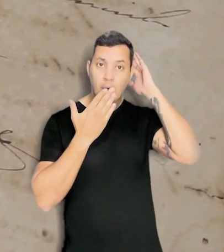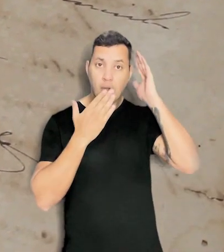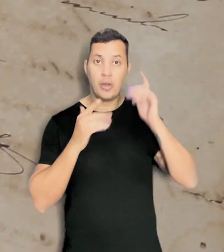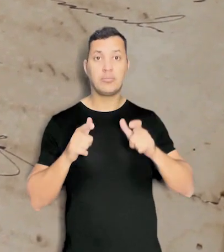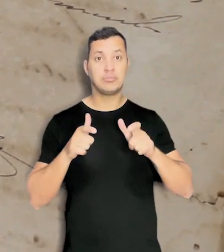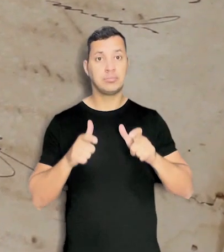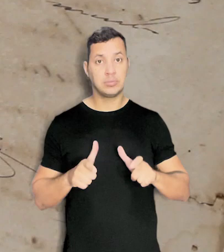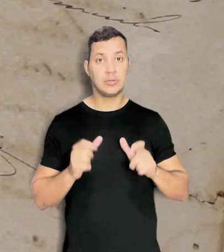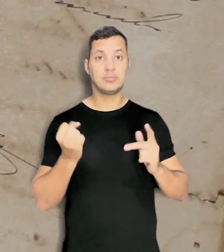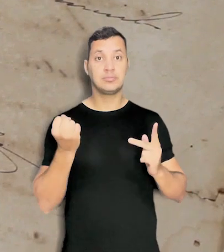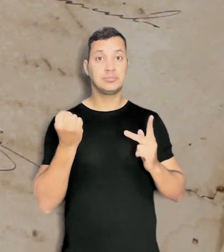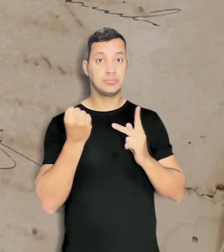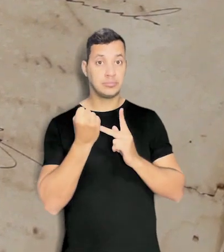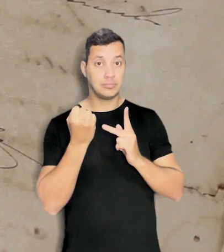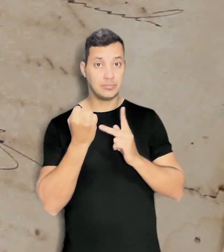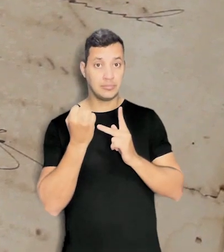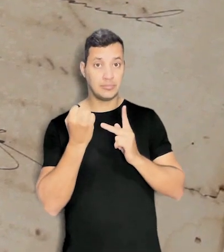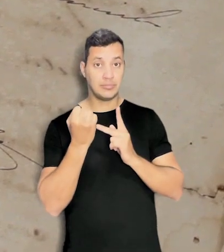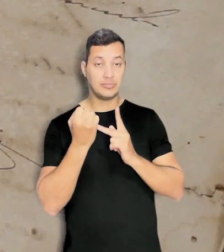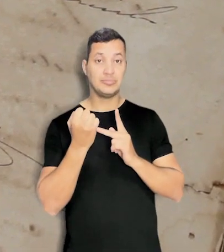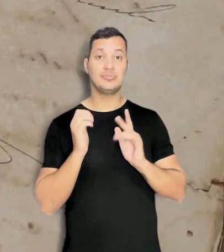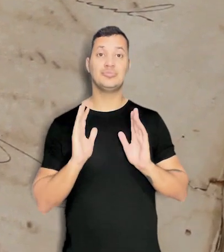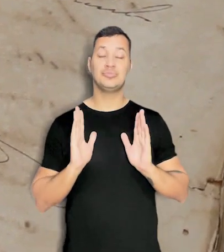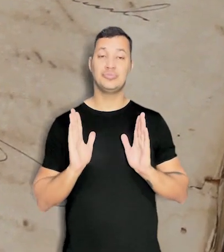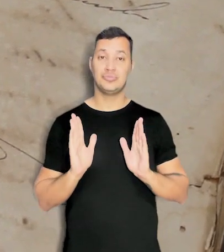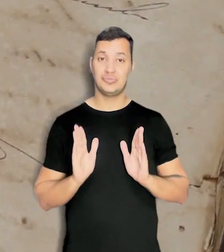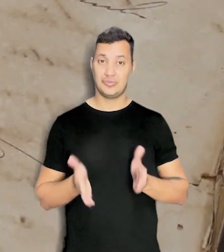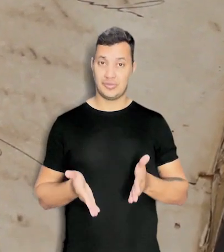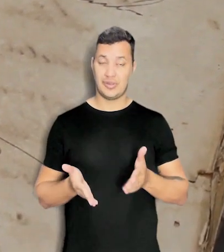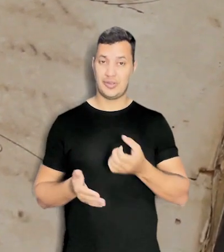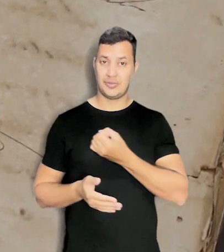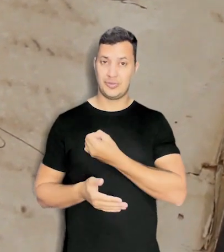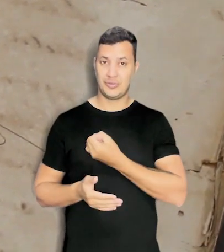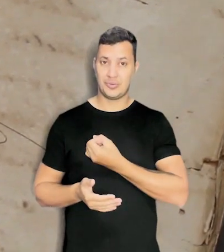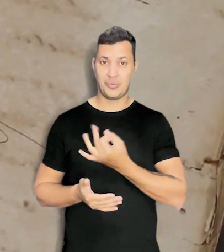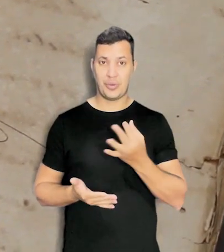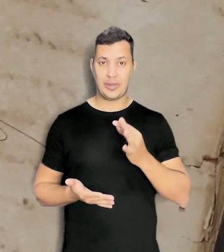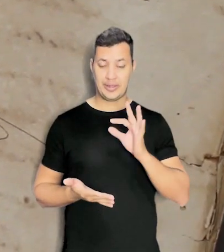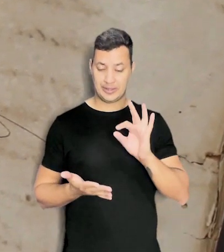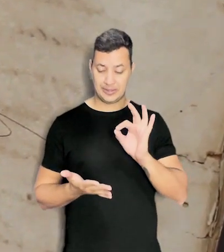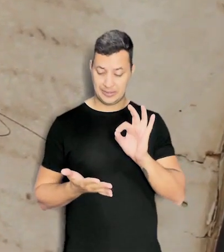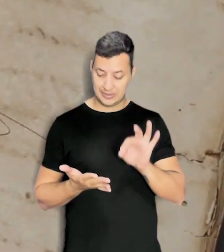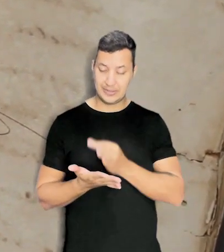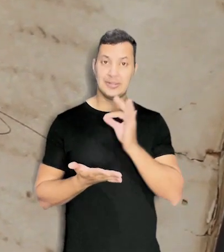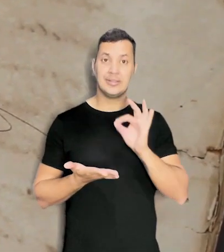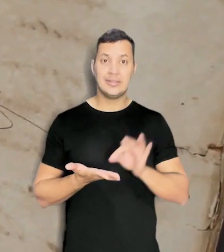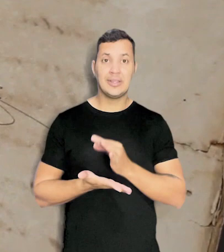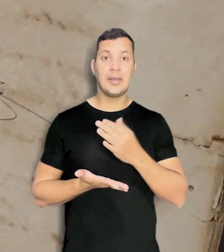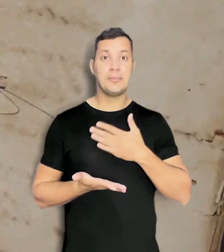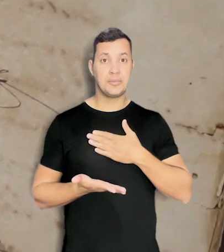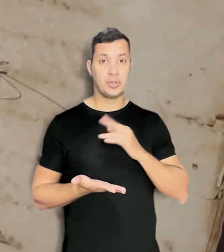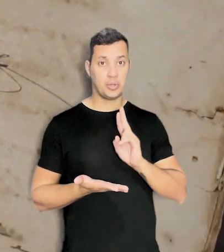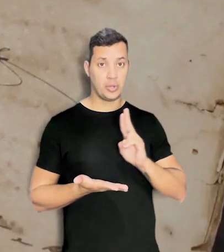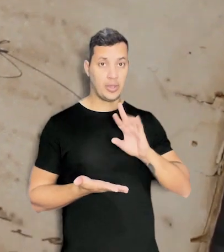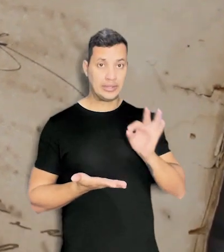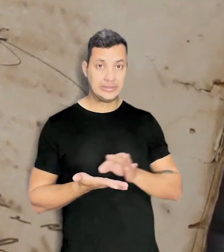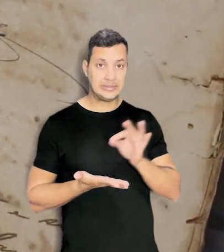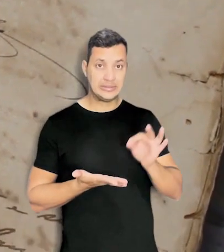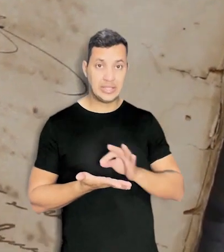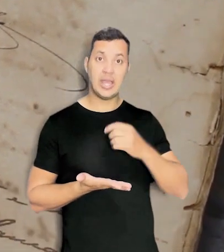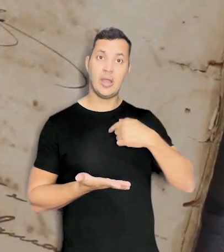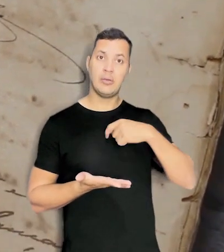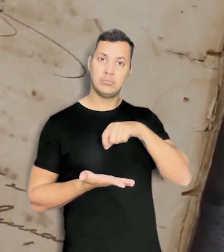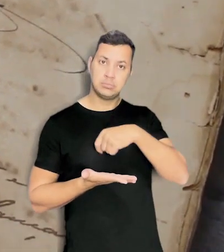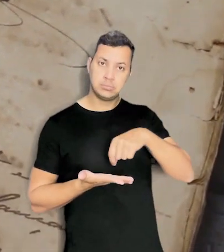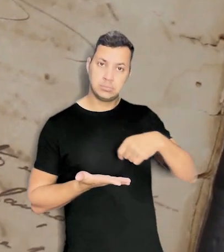São Pedro. Está com suas folhas por mim numeradas e rubricadas, com a minha rubrica que